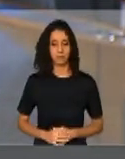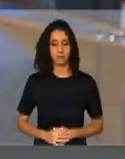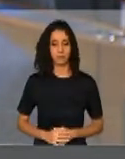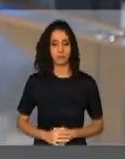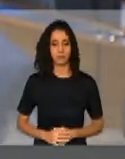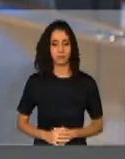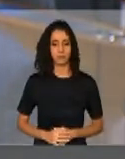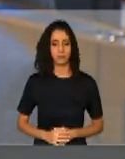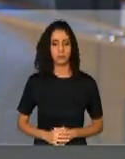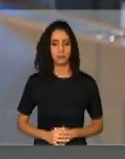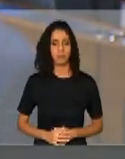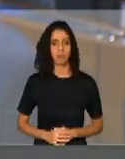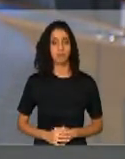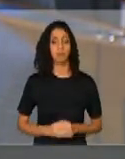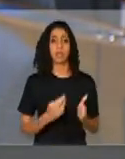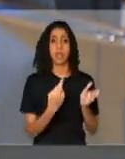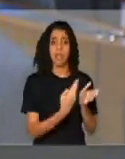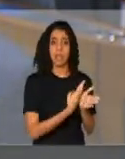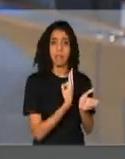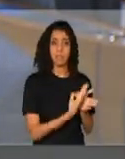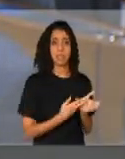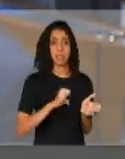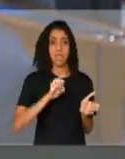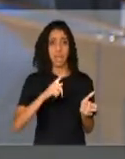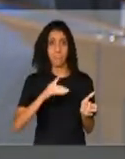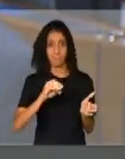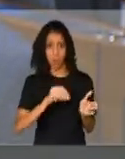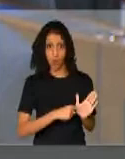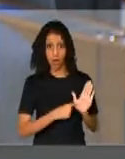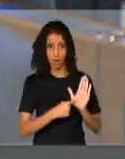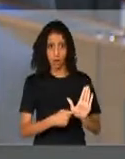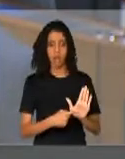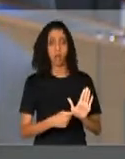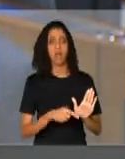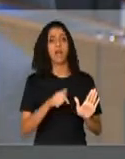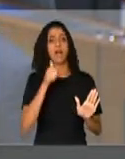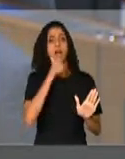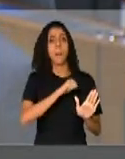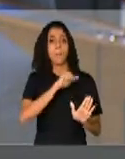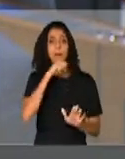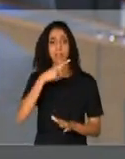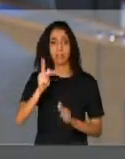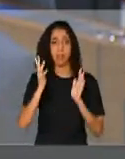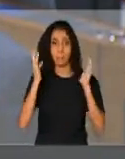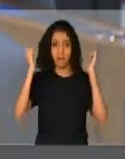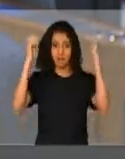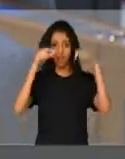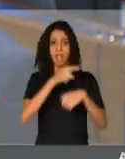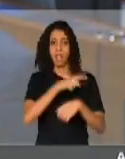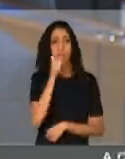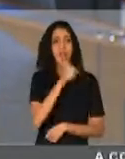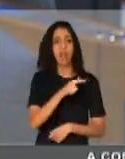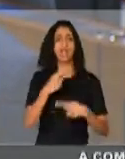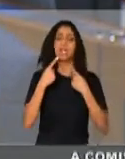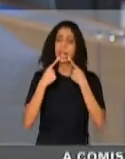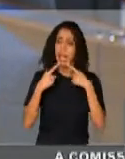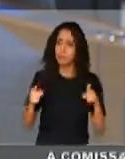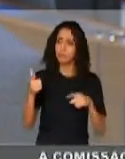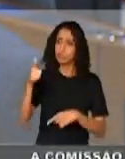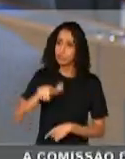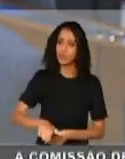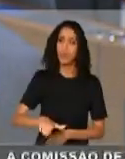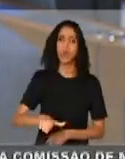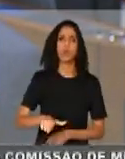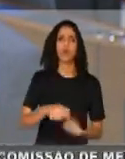Para concluir. Segundo a reportagem da Época, dona Marinette, mãe de Marielle, reclamou mais uma vez com